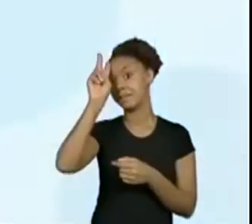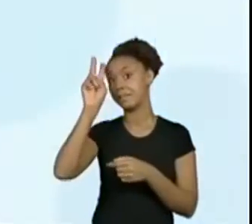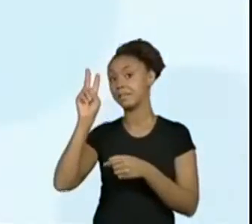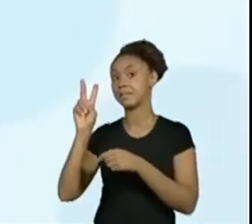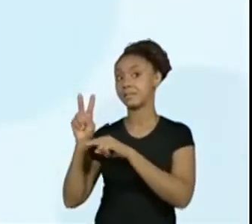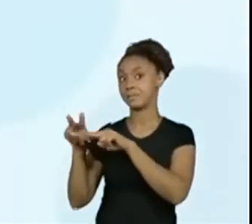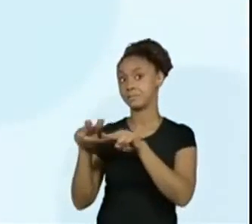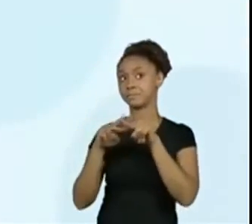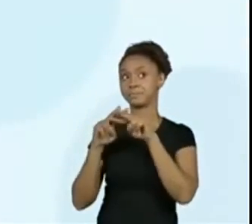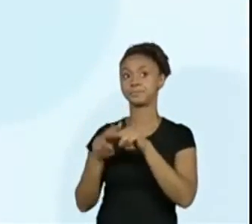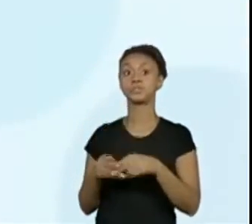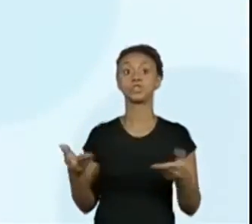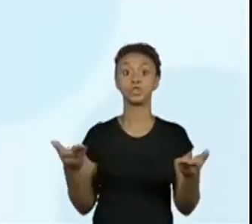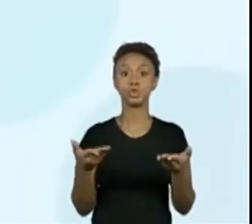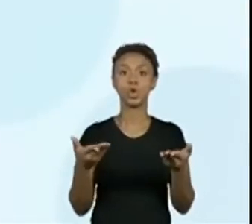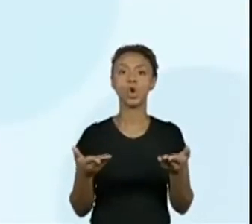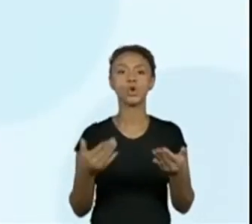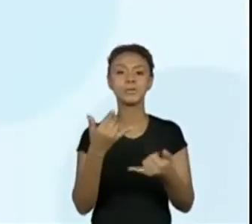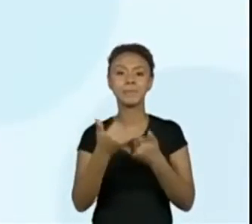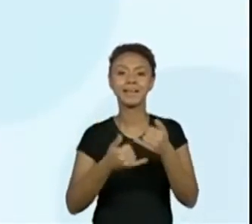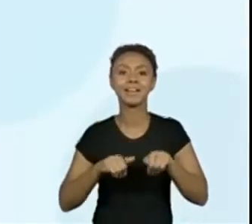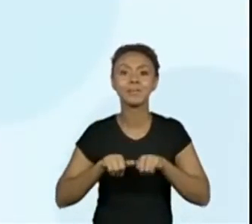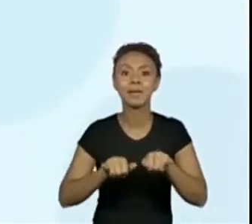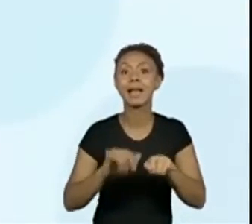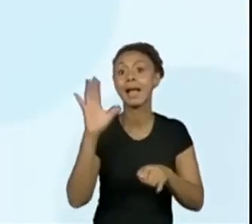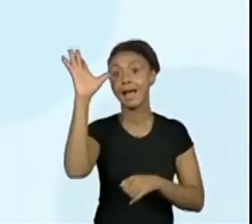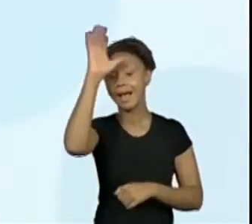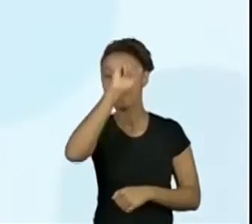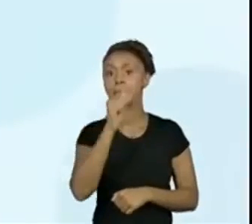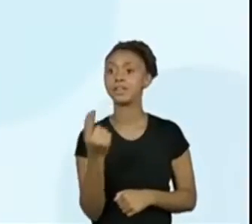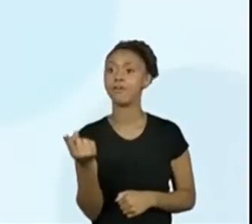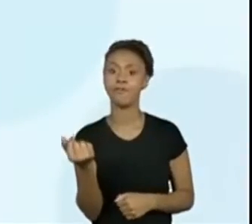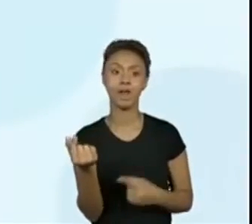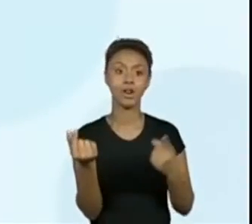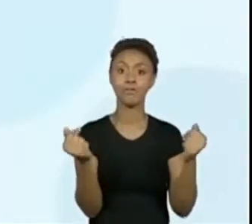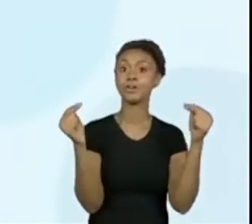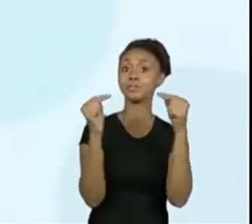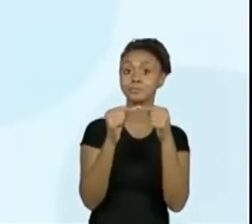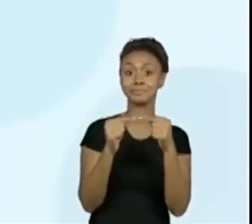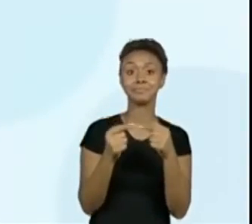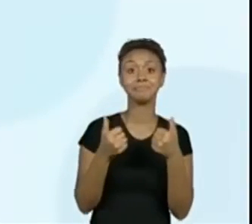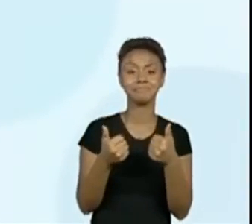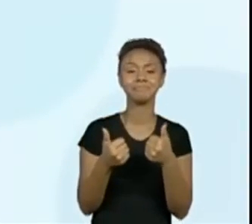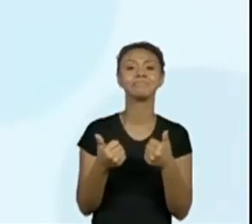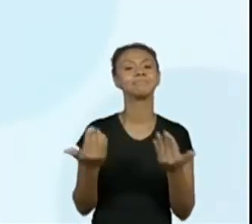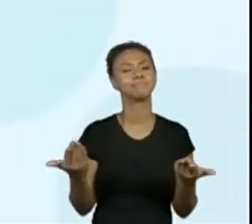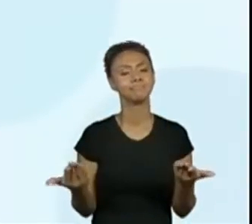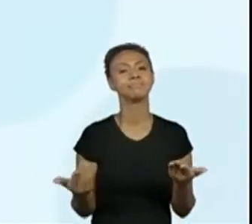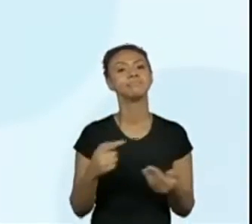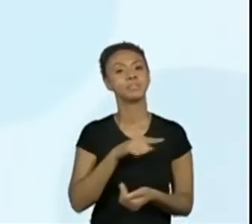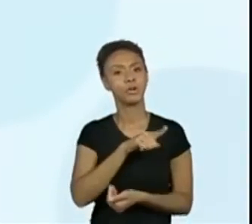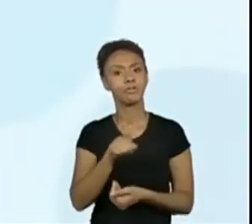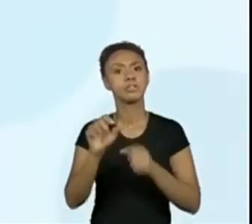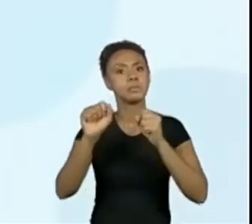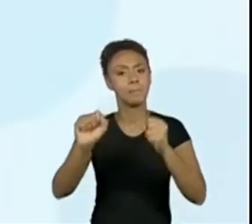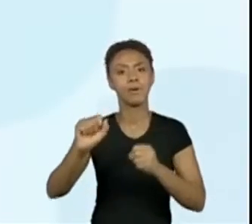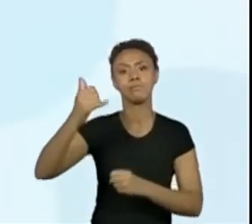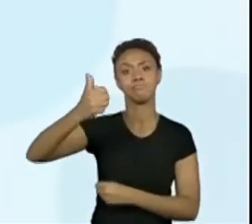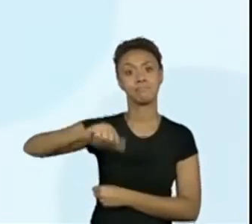aprendemos aí, através do mercadinho, as equivalências de valores. Muito bom. queremos deixar também a nossa